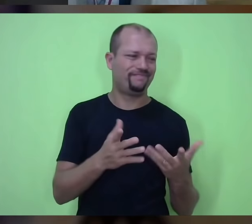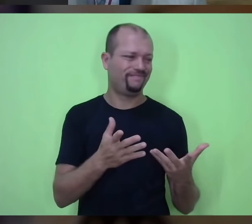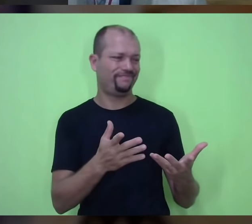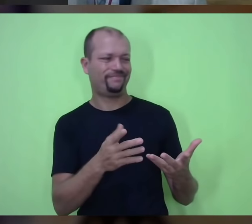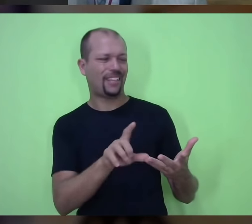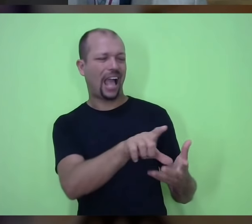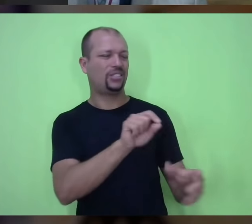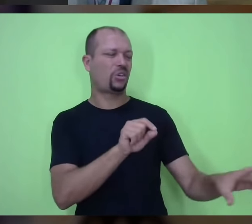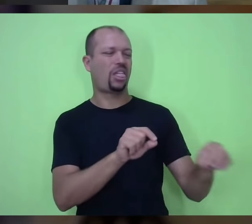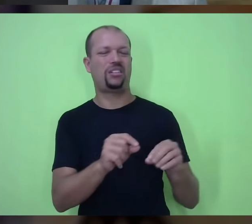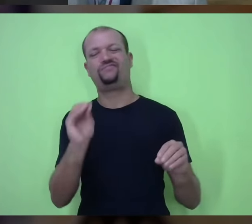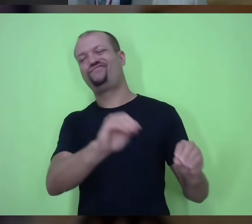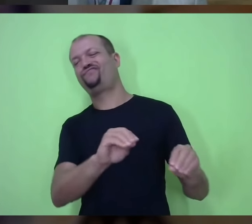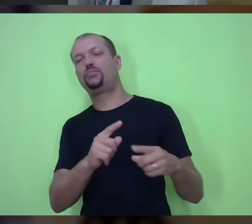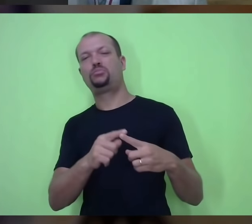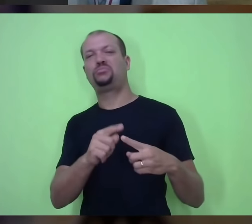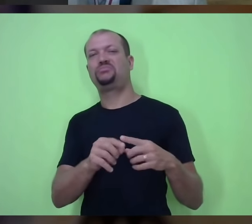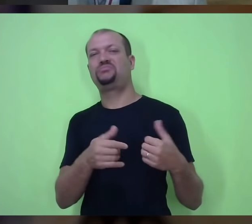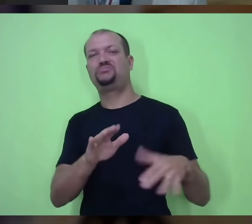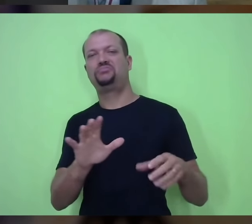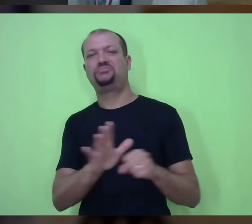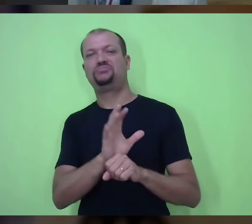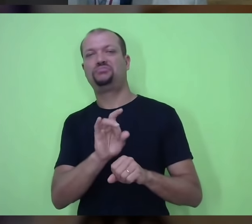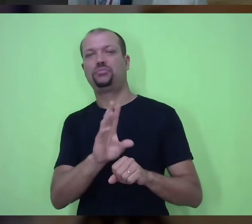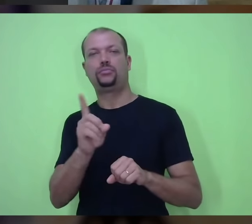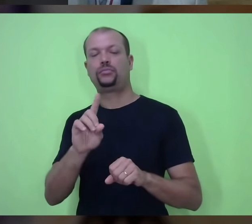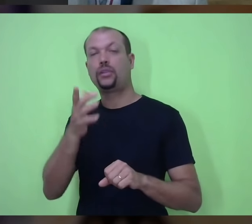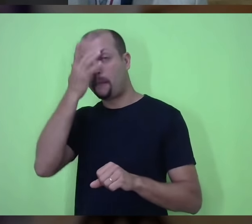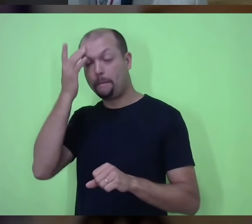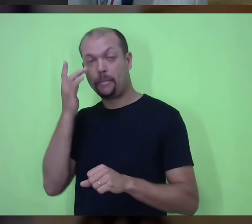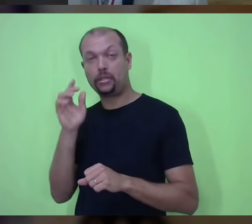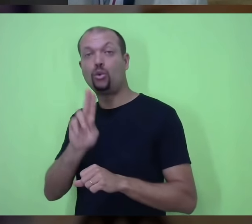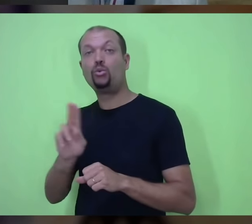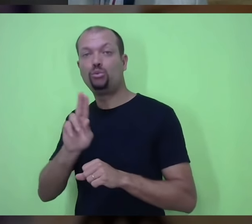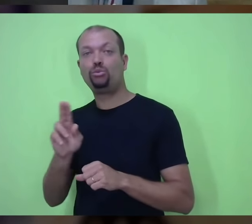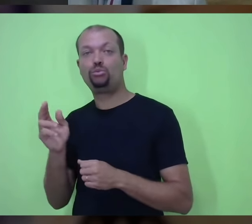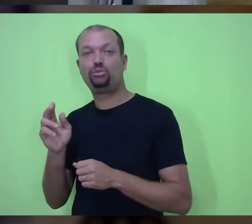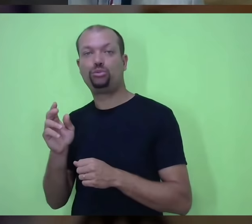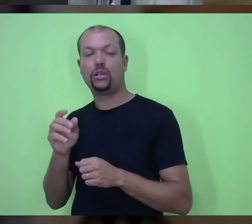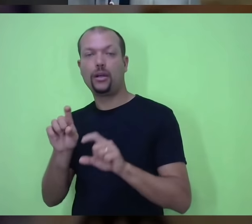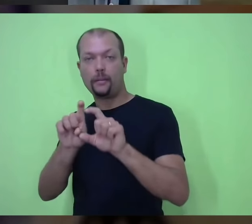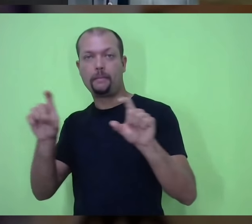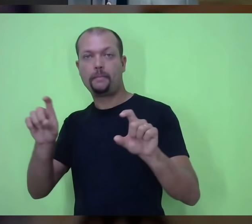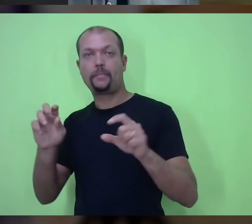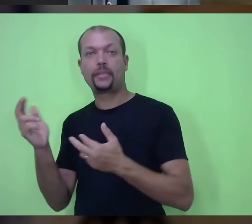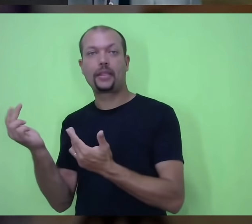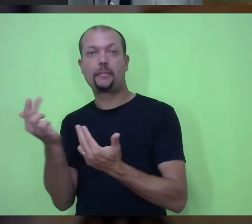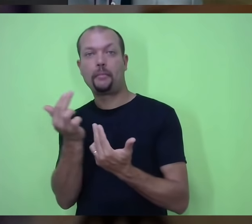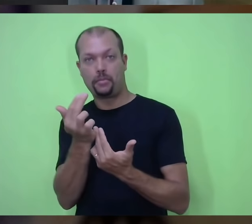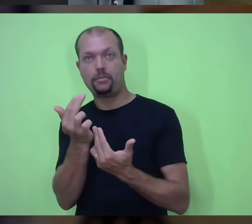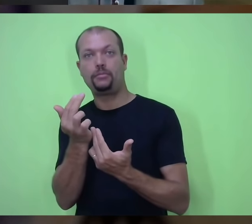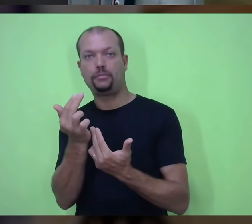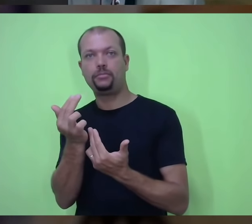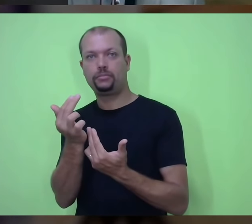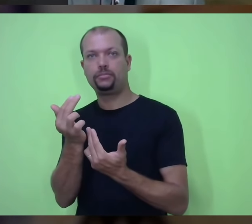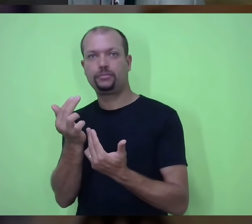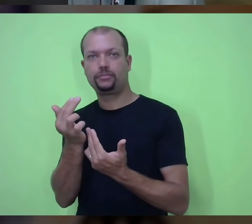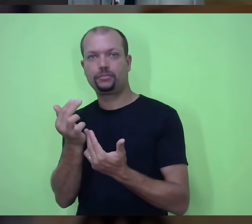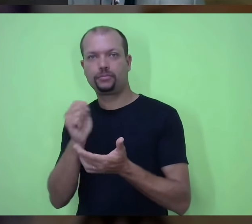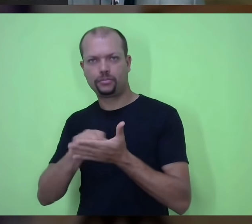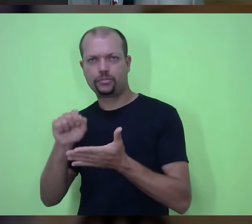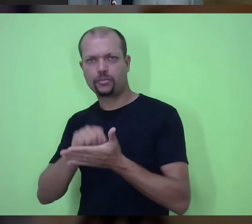das expressões. Quem usa a expressão irmãos, primeiramente, vamos dizer assim, o autor aponta nessa